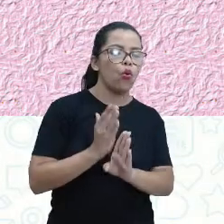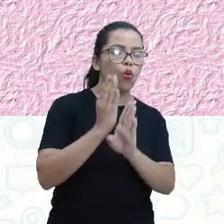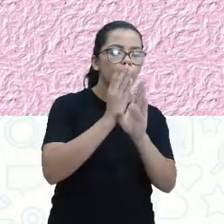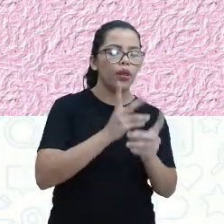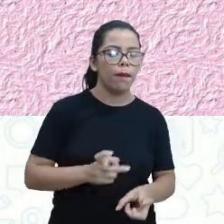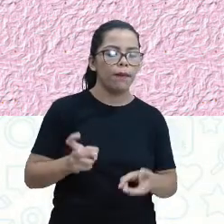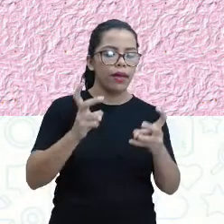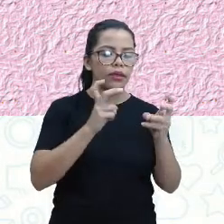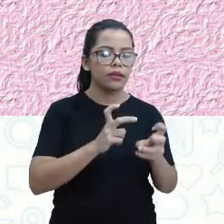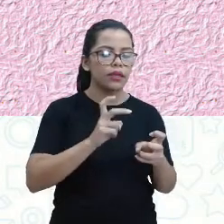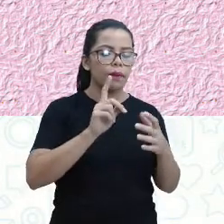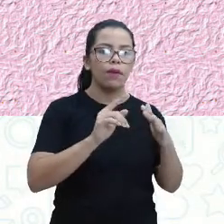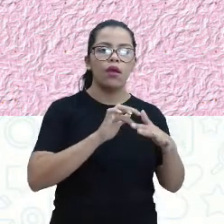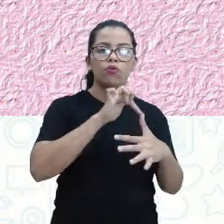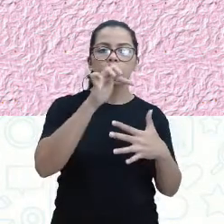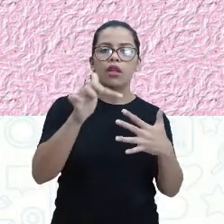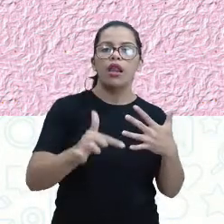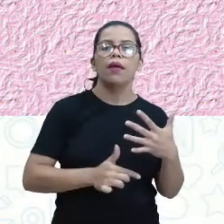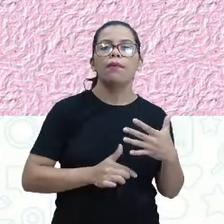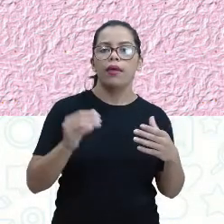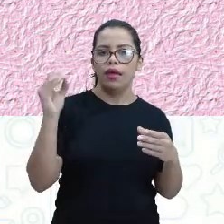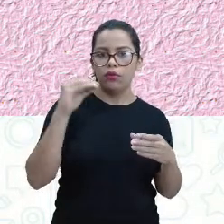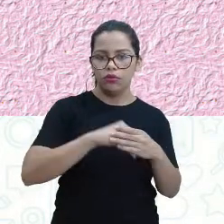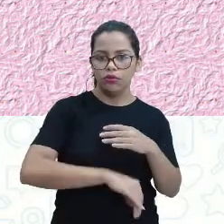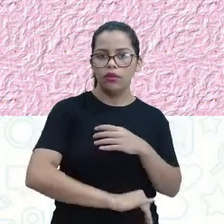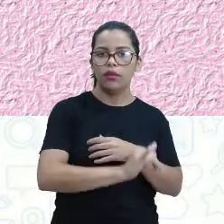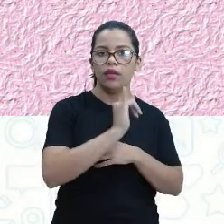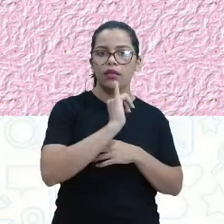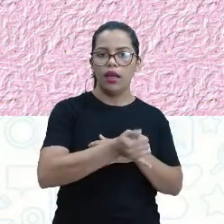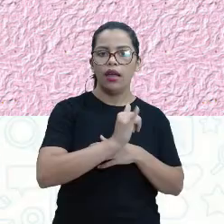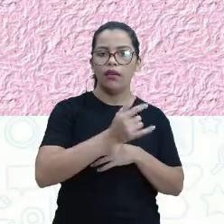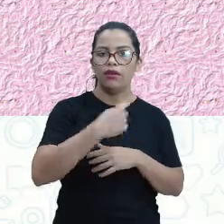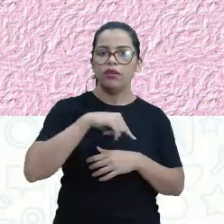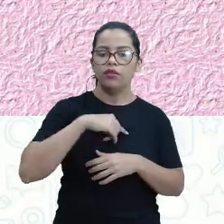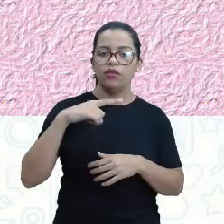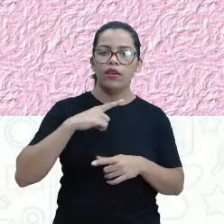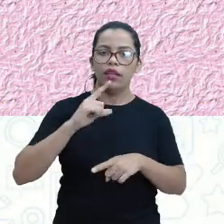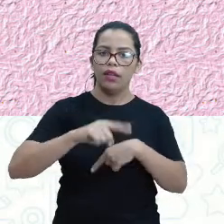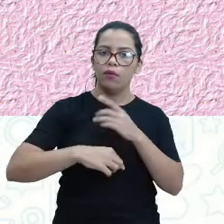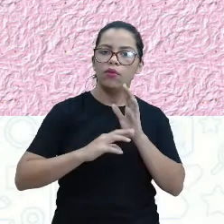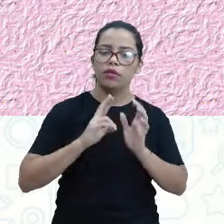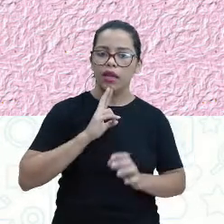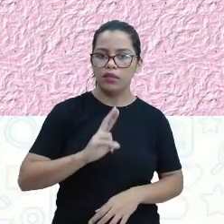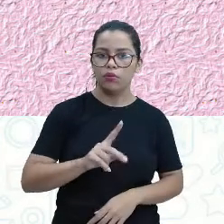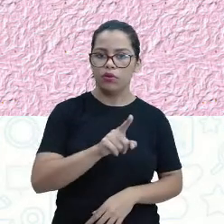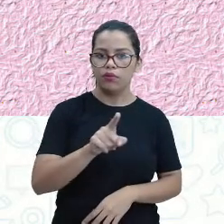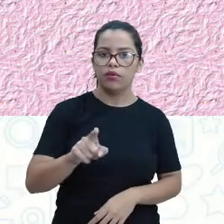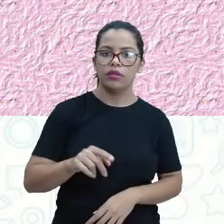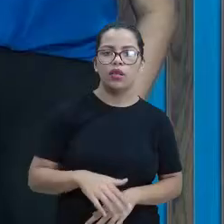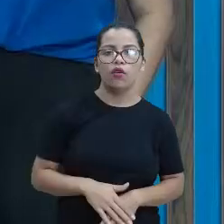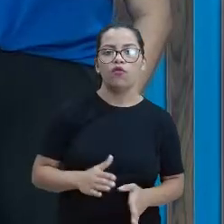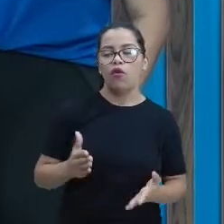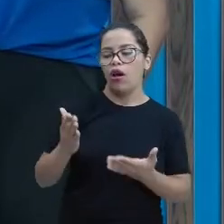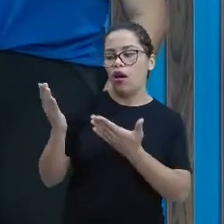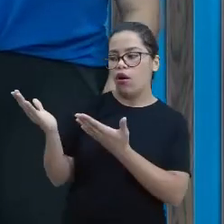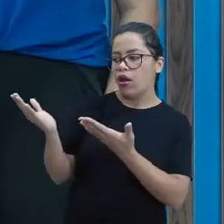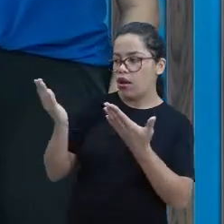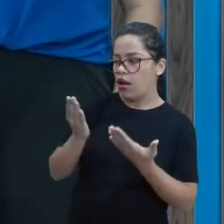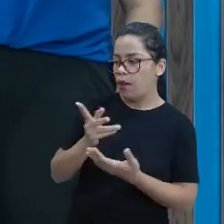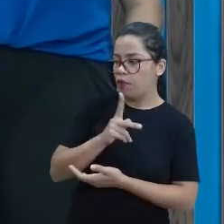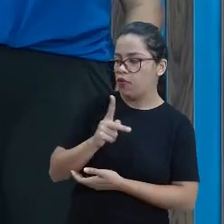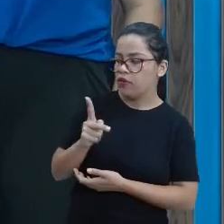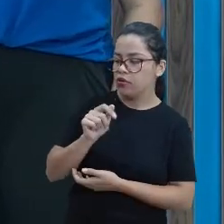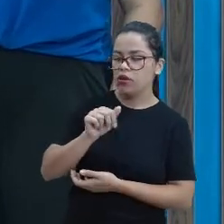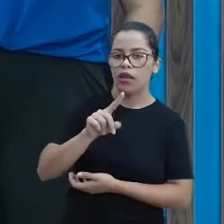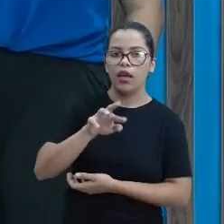personagem, tempo, espaço, tipo de narrador e o clímax, porque a gente vai ter o gabarito amanhã, tá, gente? Vou passar para a professora Adriana para ela se despedir